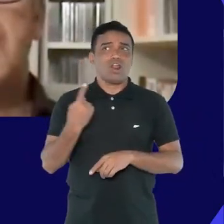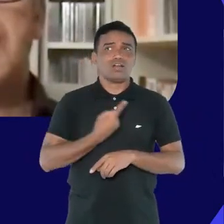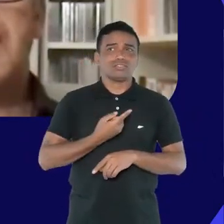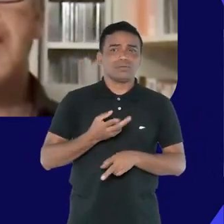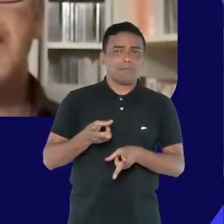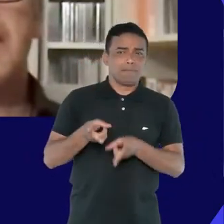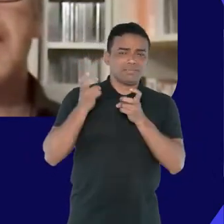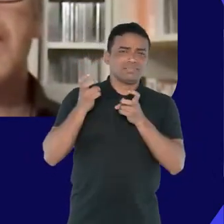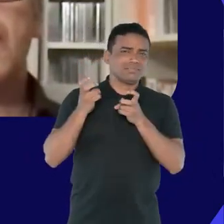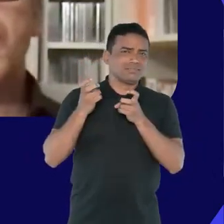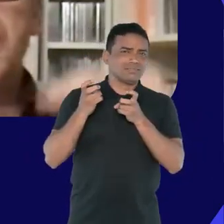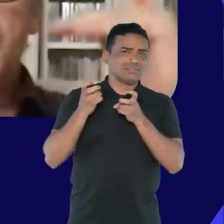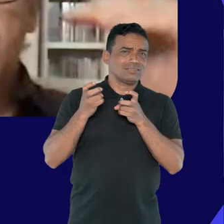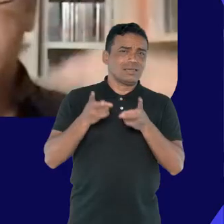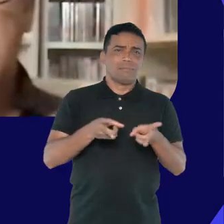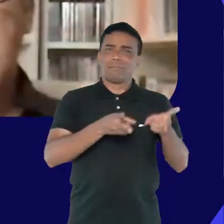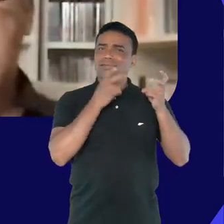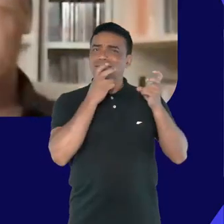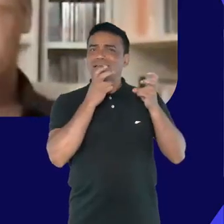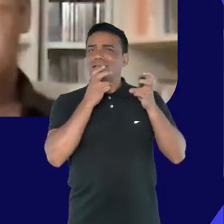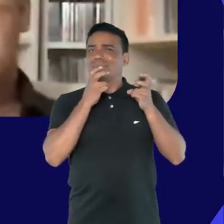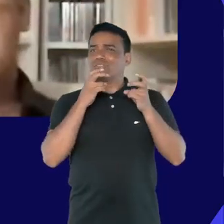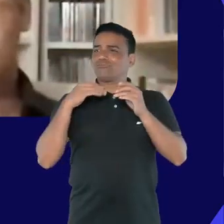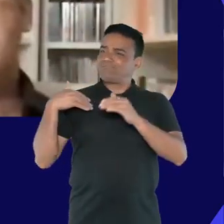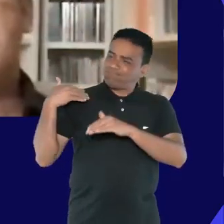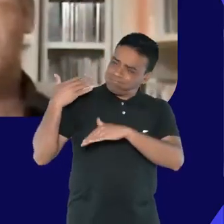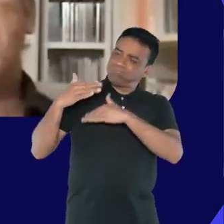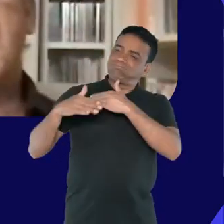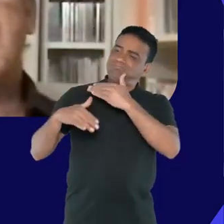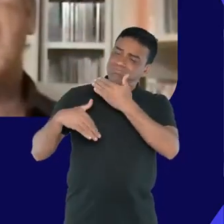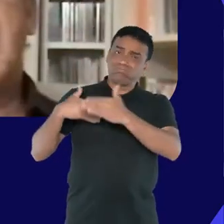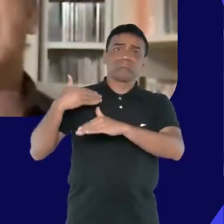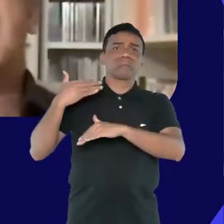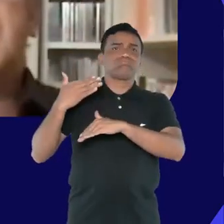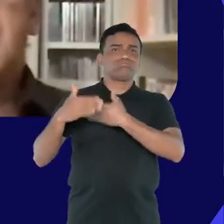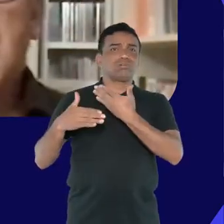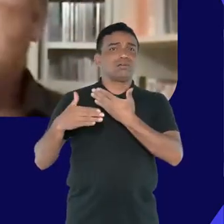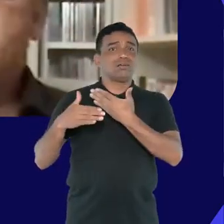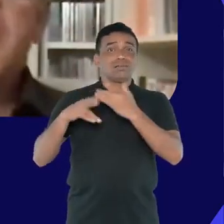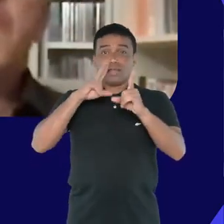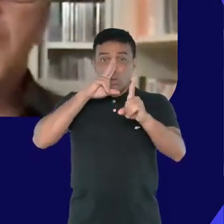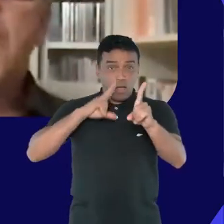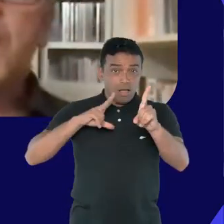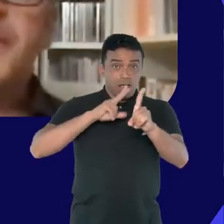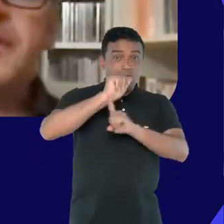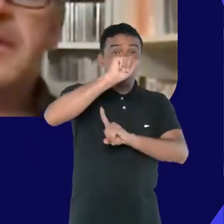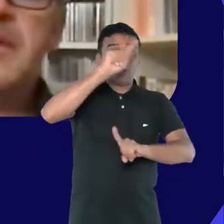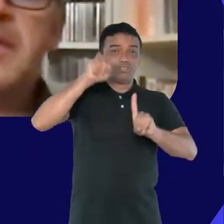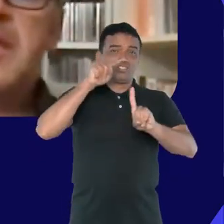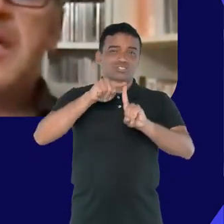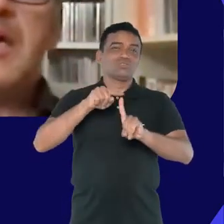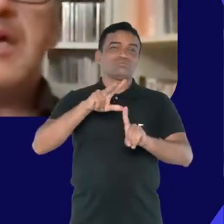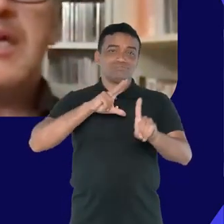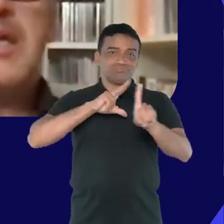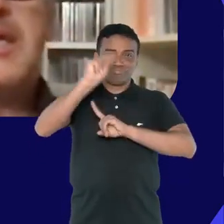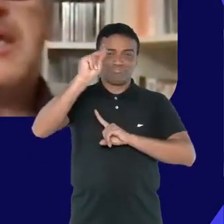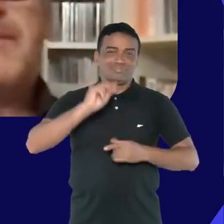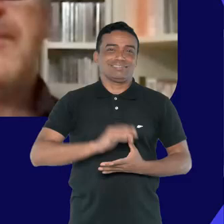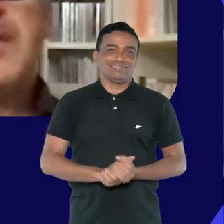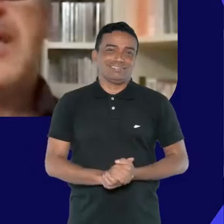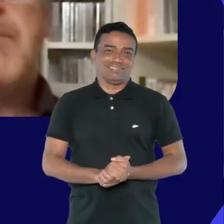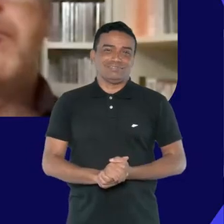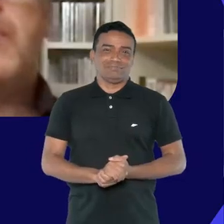sentimos que subimos um degrau e que efetivamente alcançamos alguma coisa.